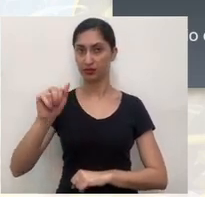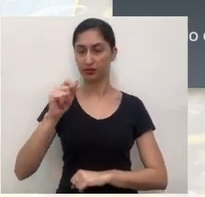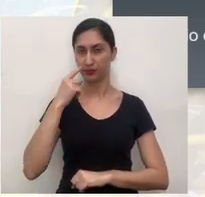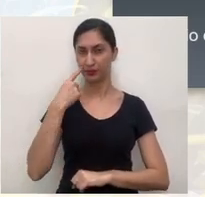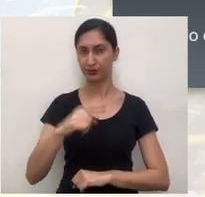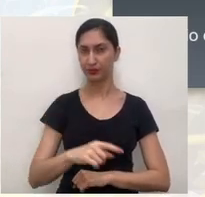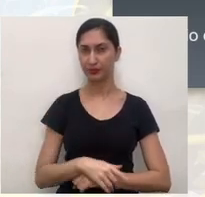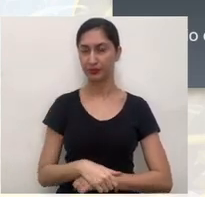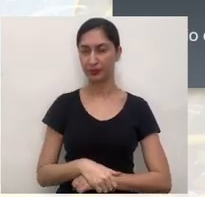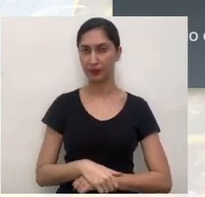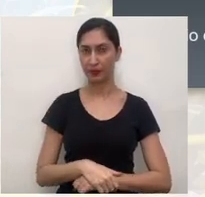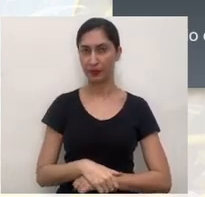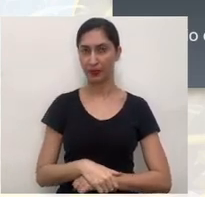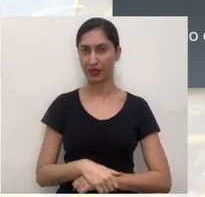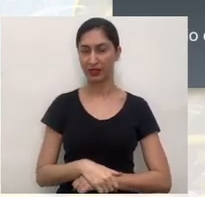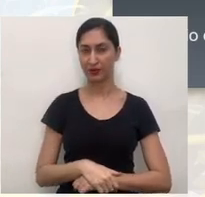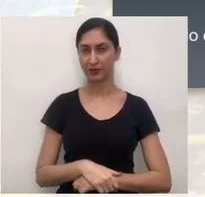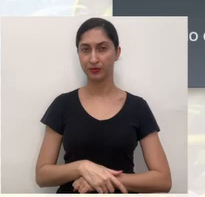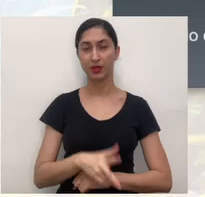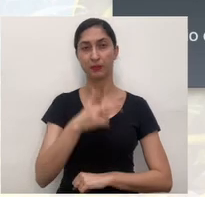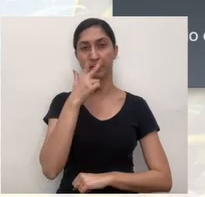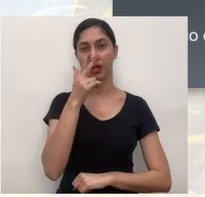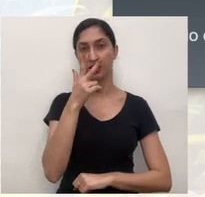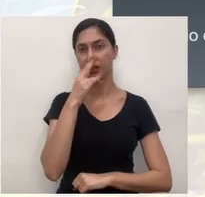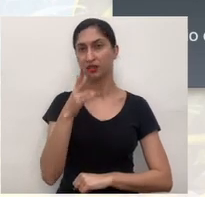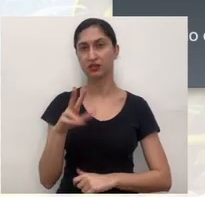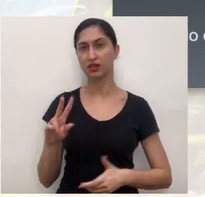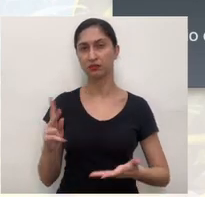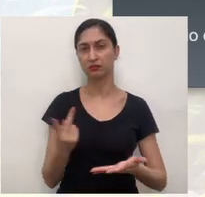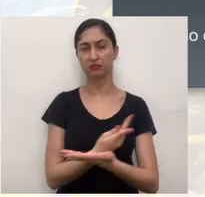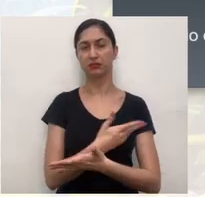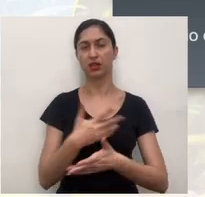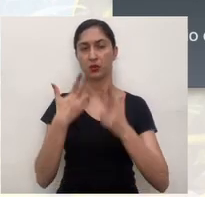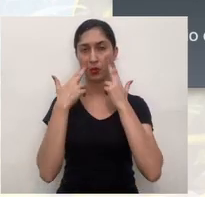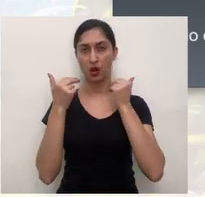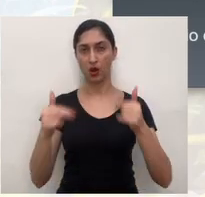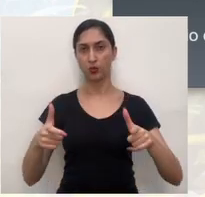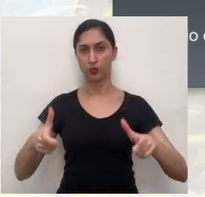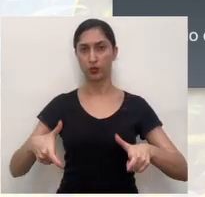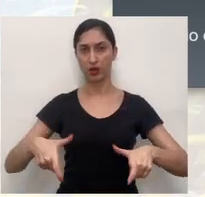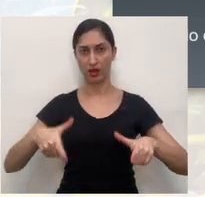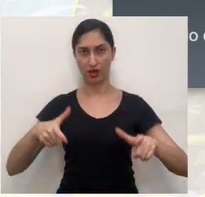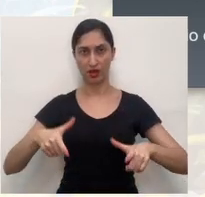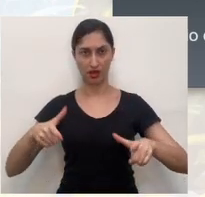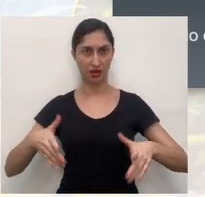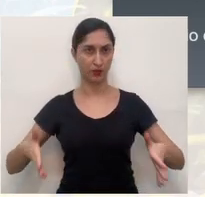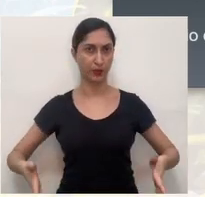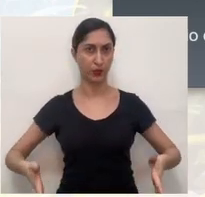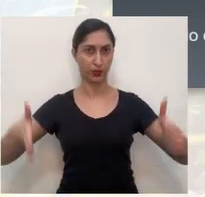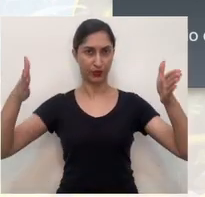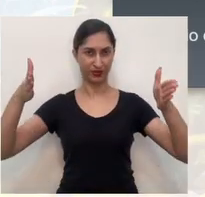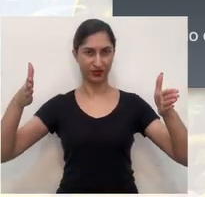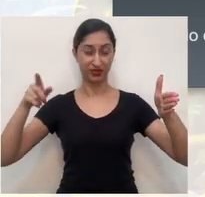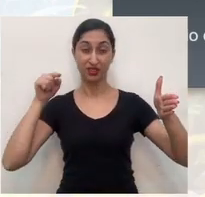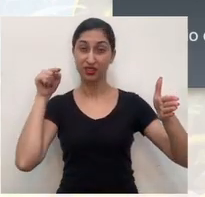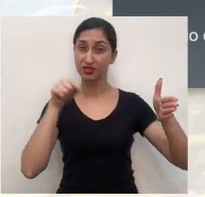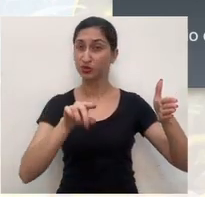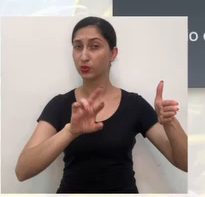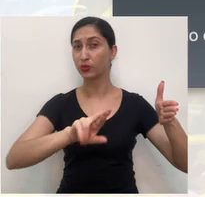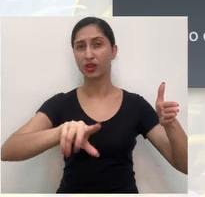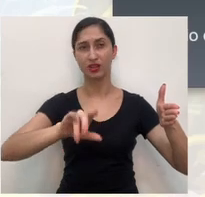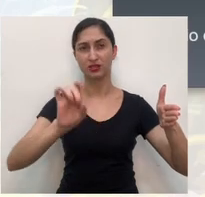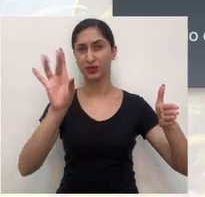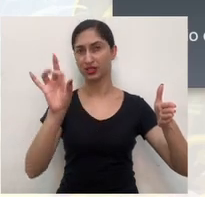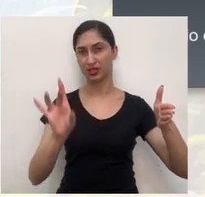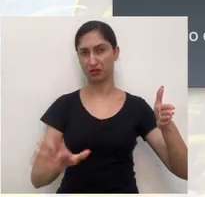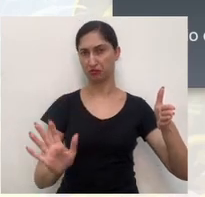ela chega ao acaso no muro que a limita. Esse ângulo aqui não é um ângulo especial, é um